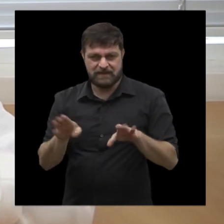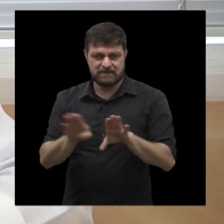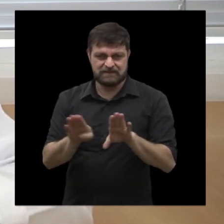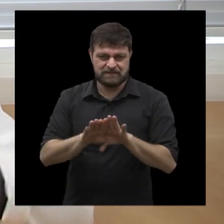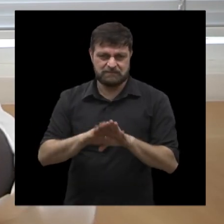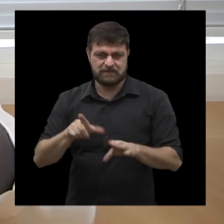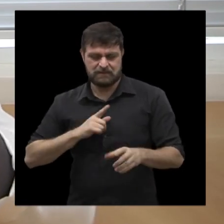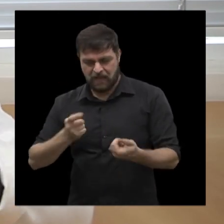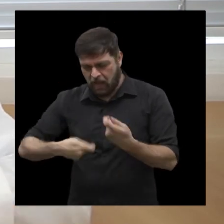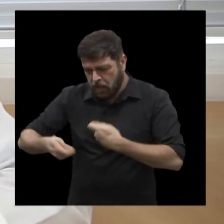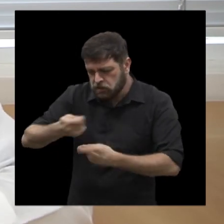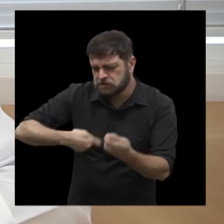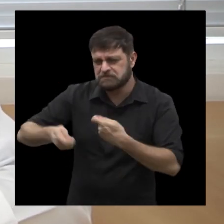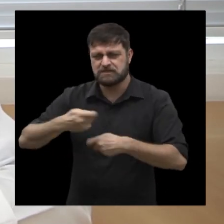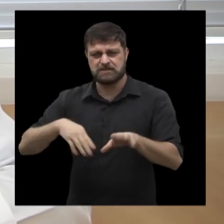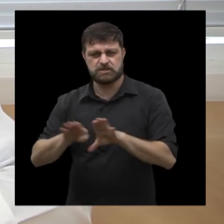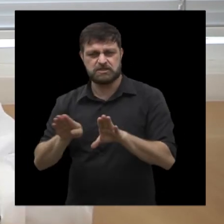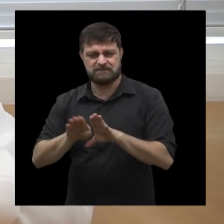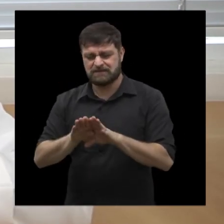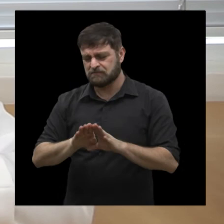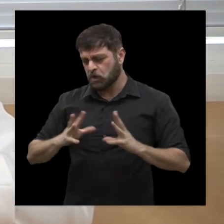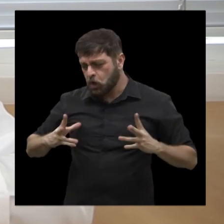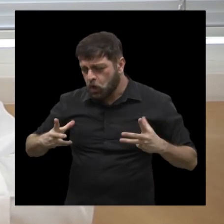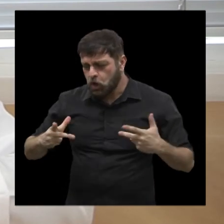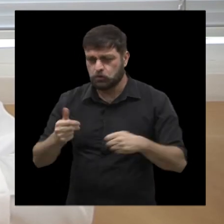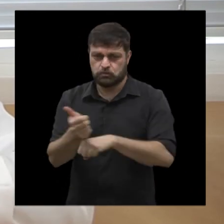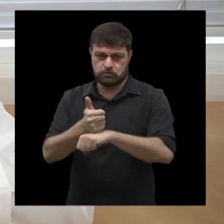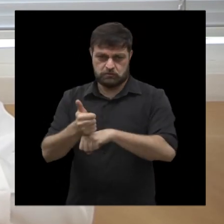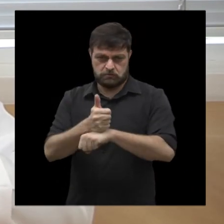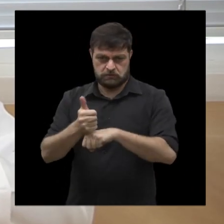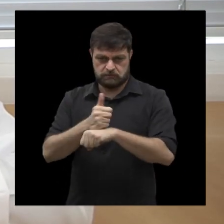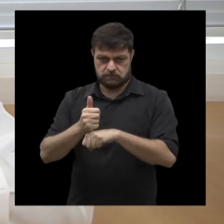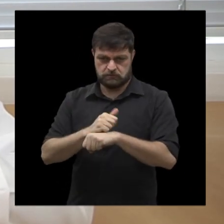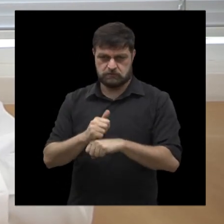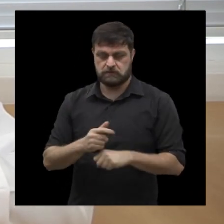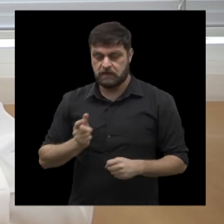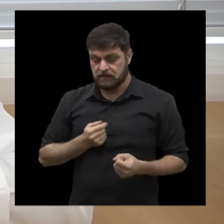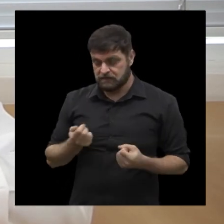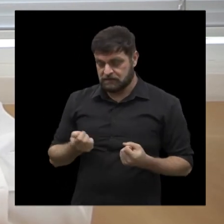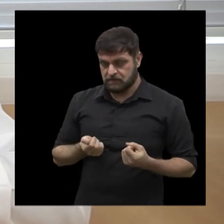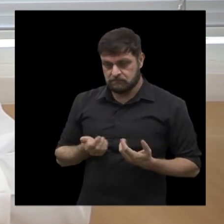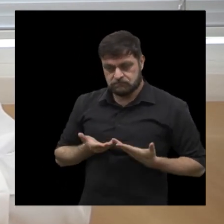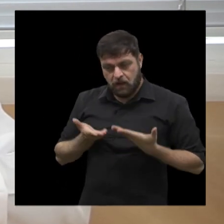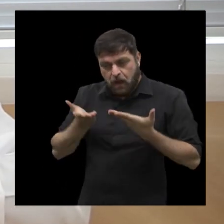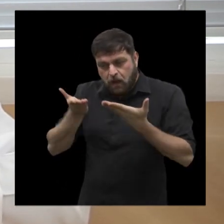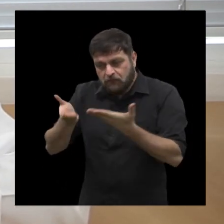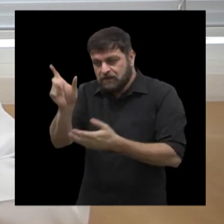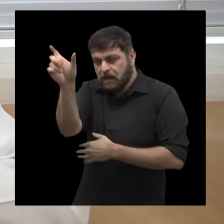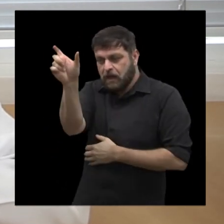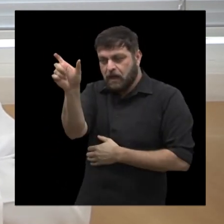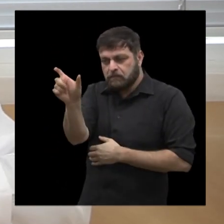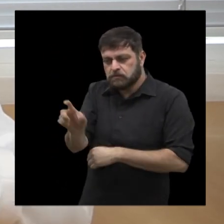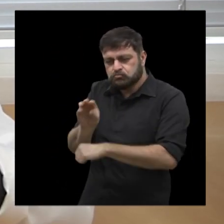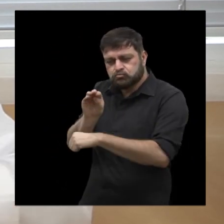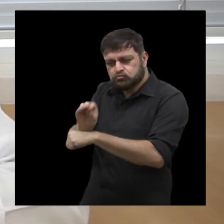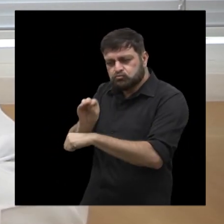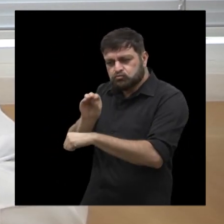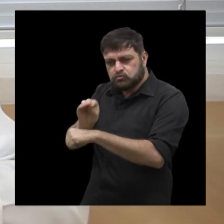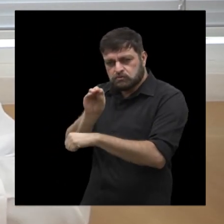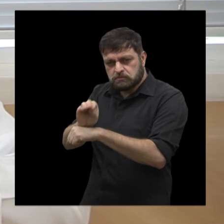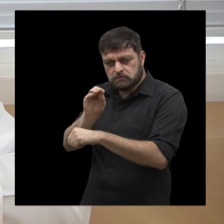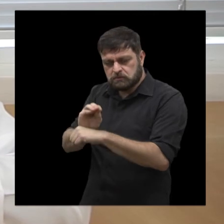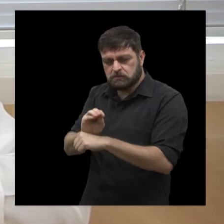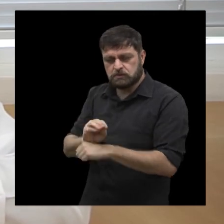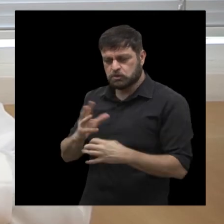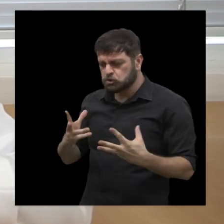a parte administrativa, a recepção, e assim a gente consegue oferecer para o paciente um atendimento